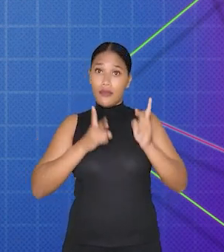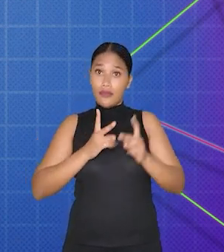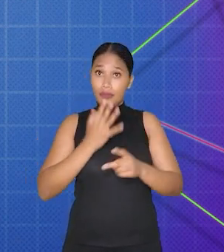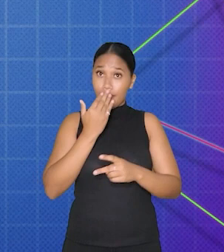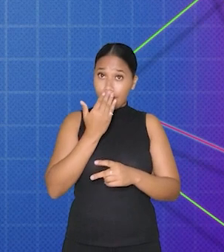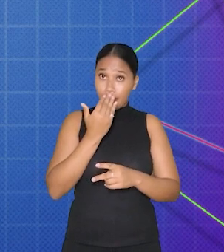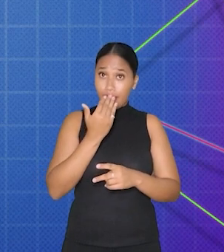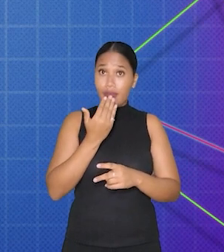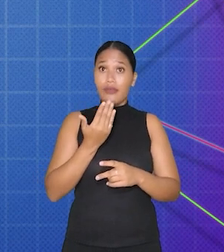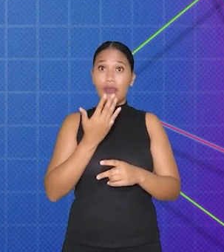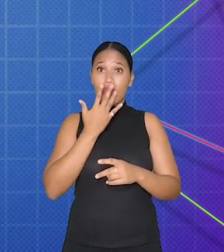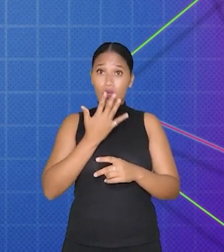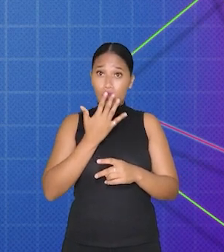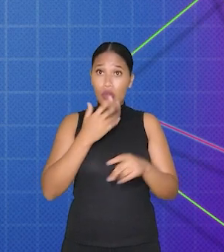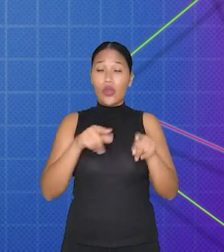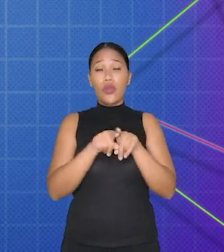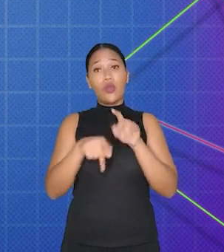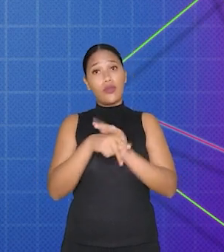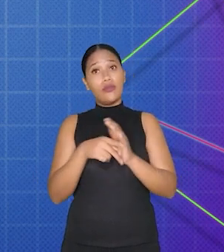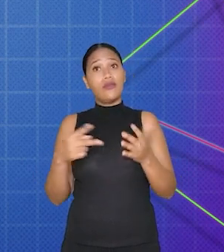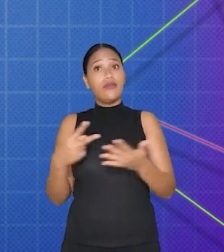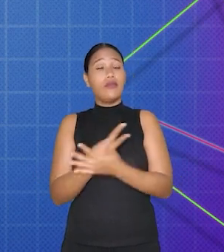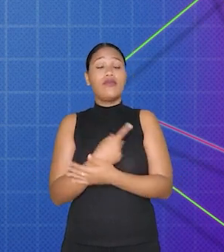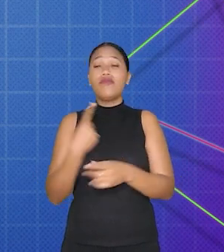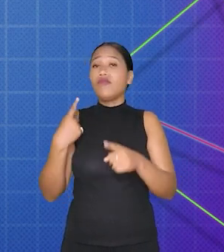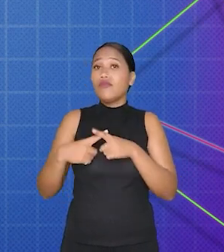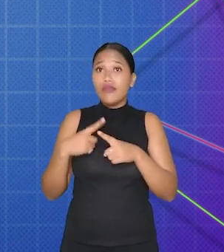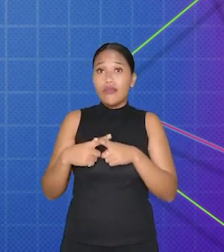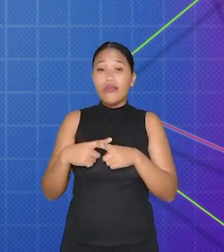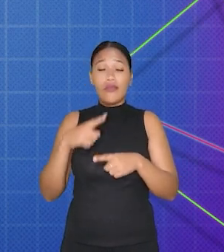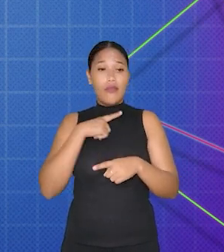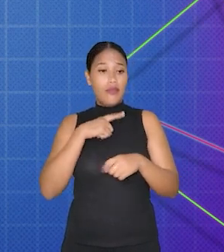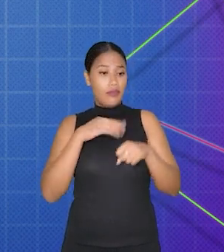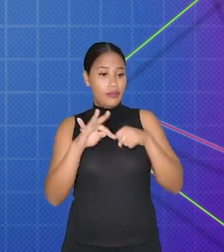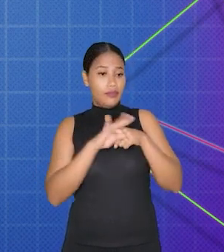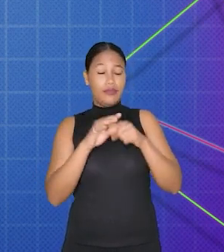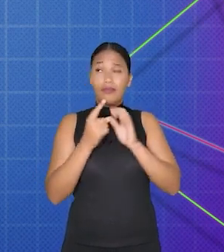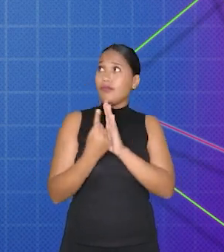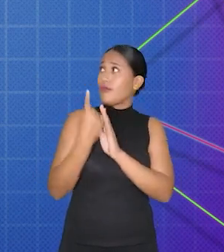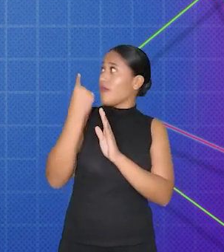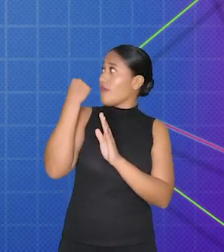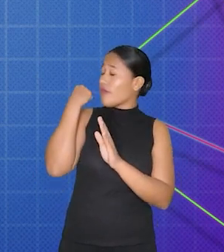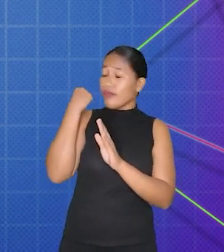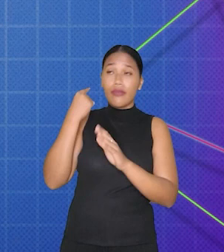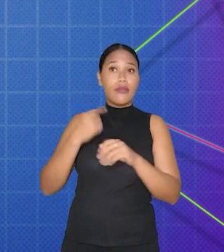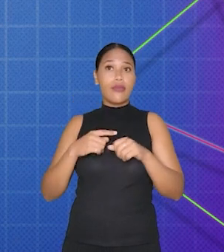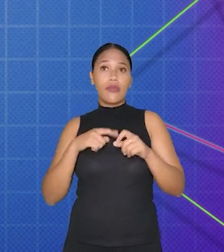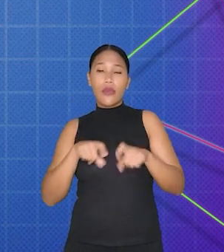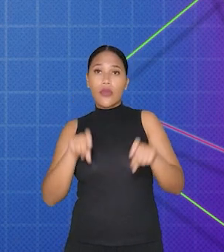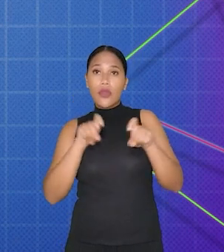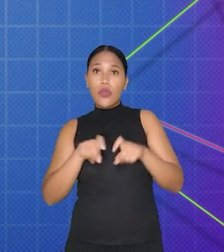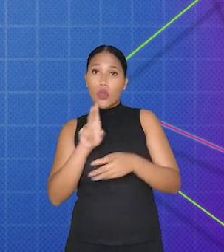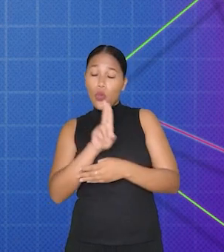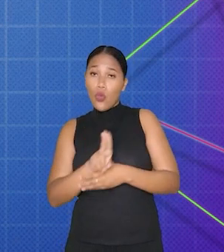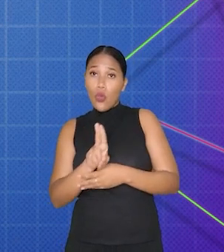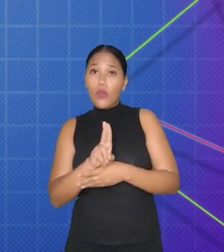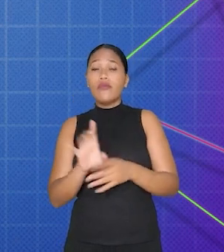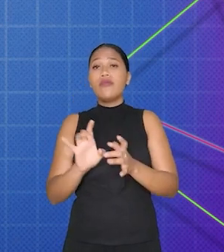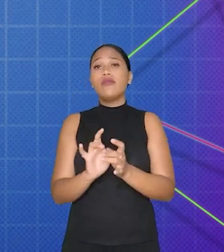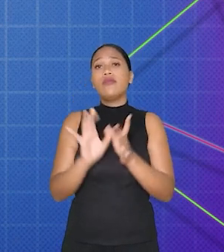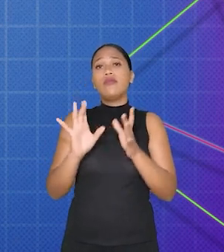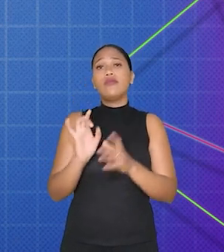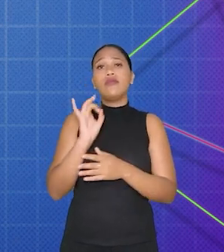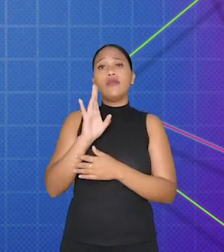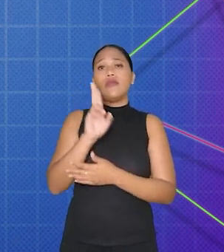da mesma cor presente em um objeto. Isso ocorre porque a limitação técnica dos primeiros computadores pessoais que usavam pixel